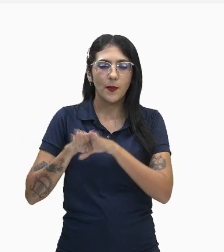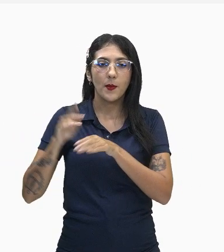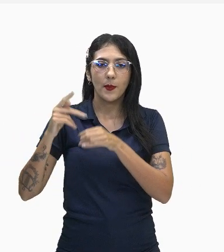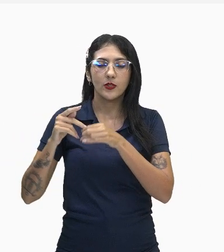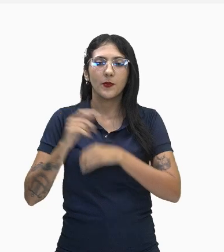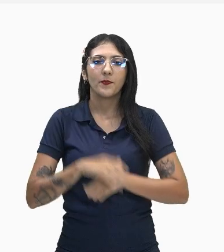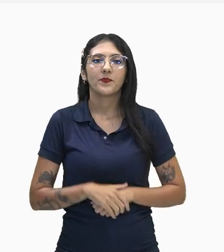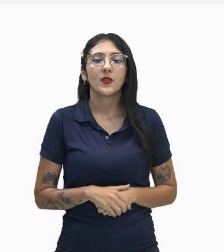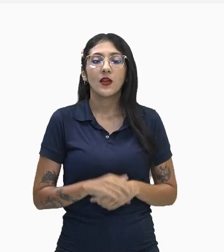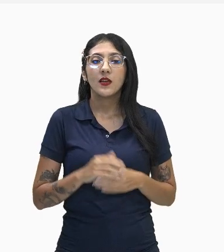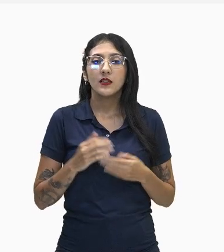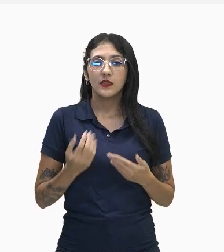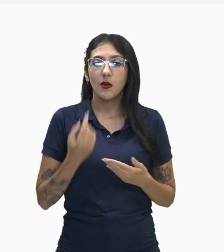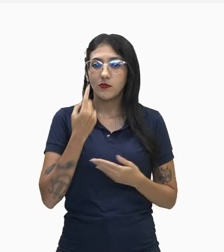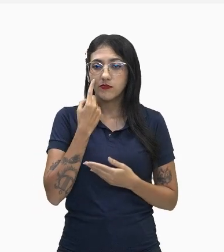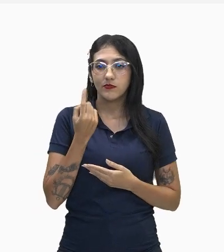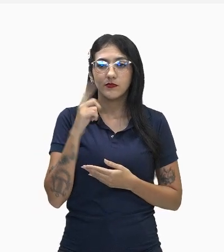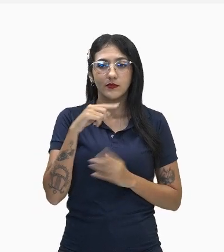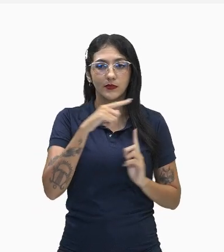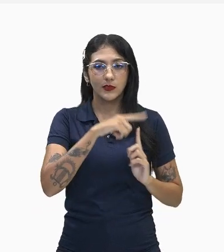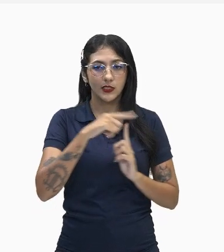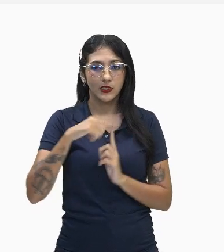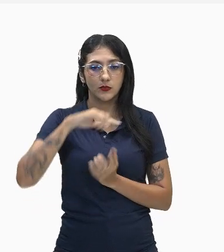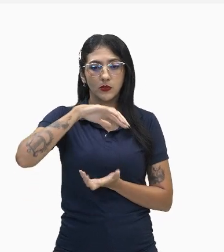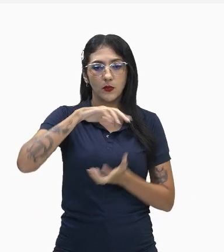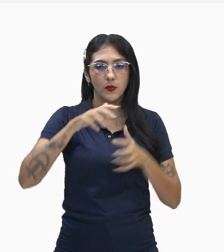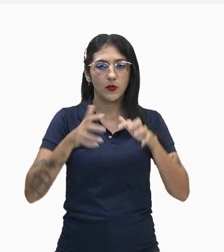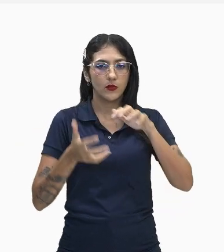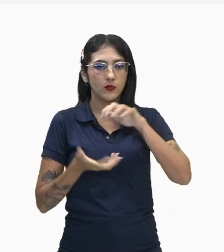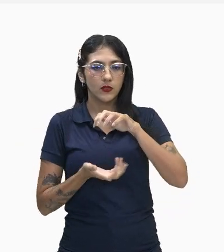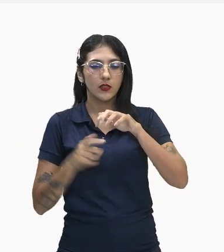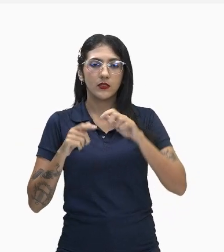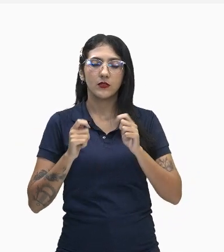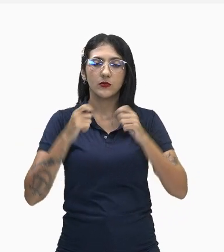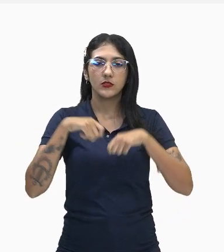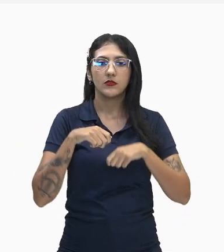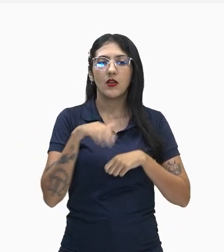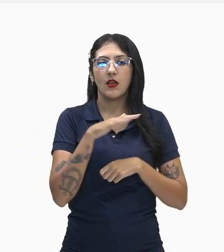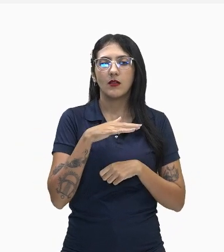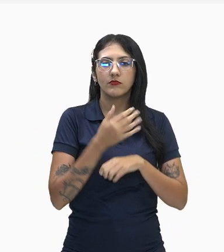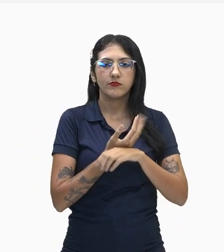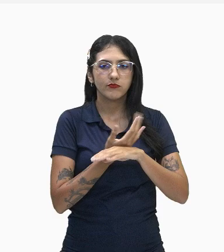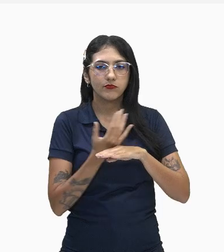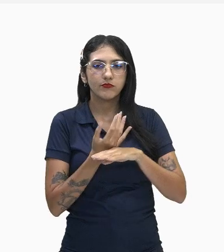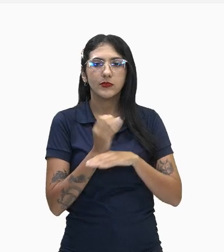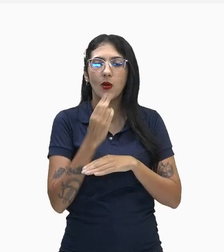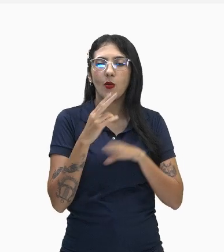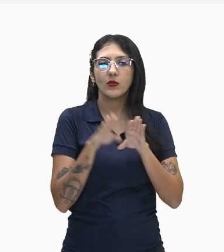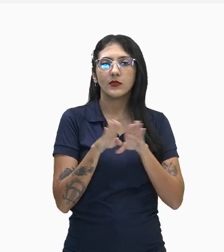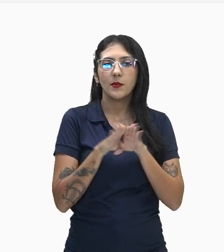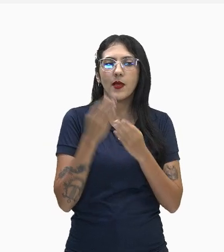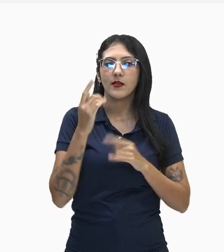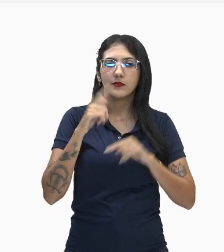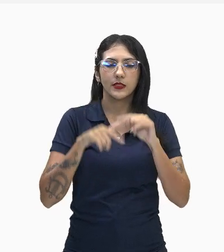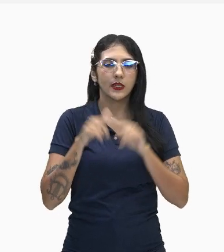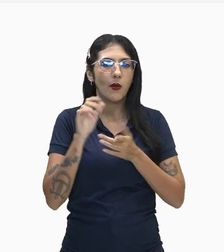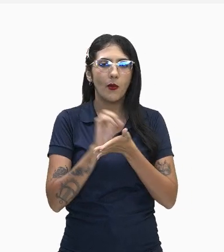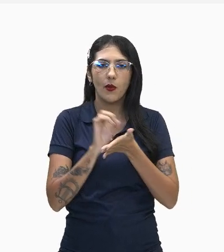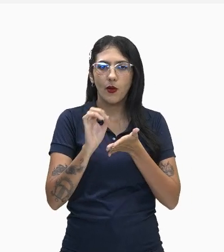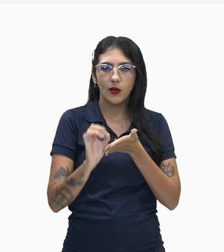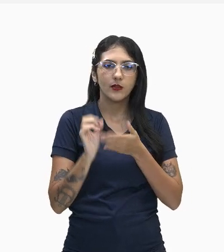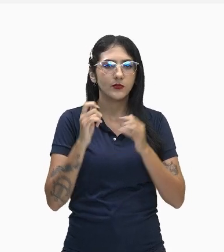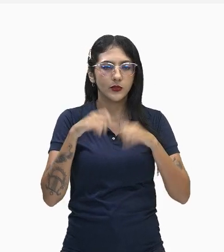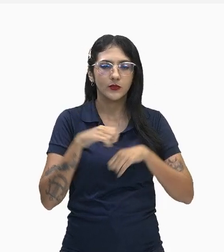as fontes da energia dos biocombustíveis, elas podem ser de origem vegetal ou de produtos agrícolas. E nós temos